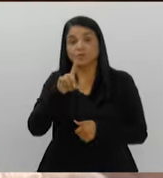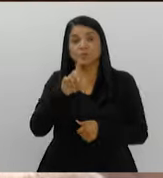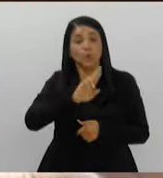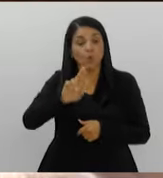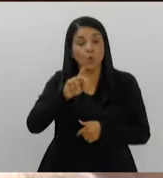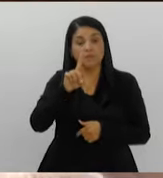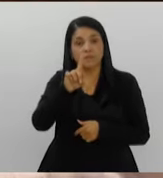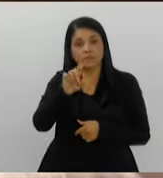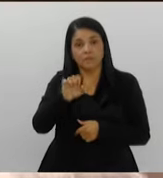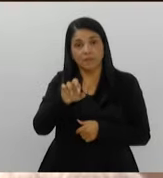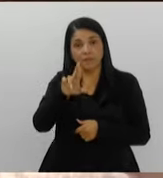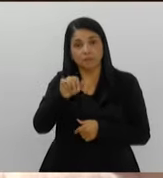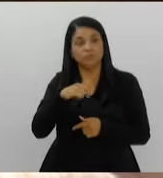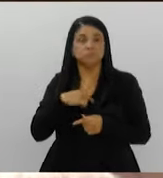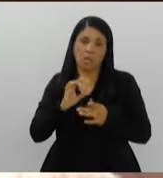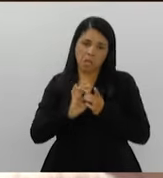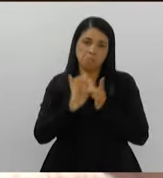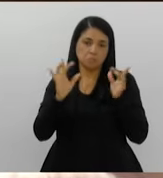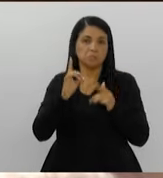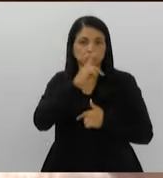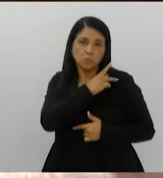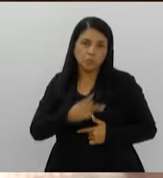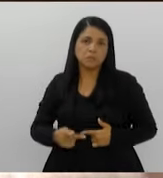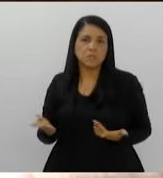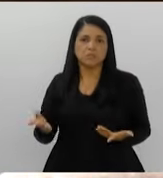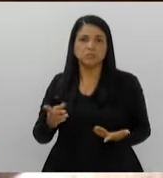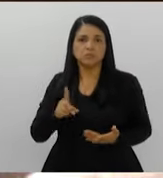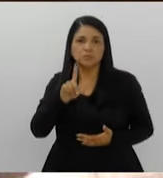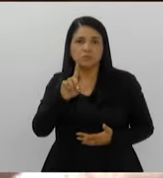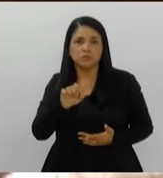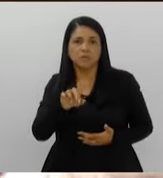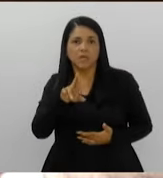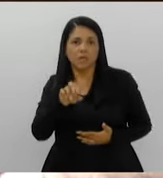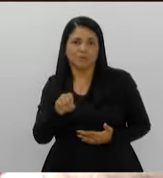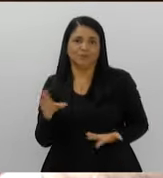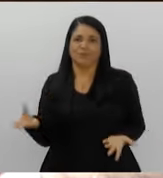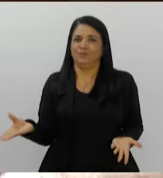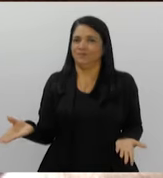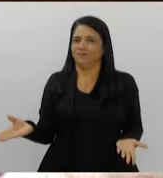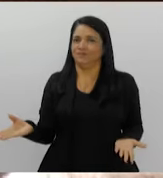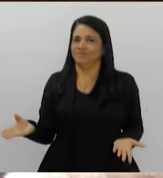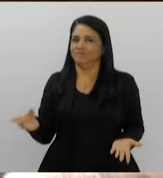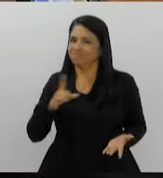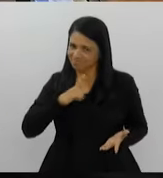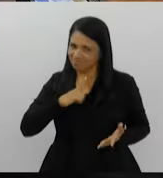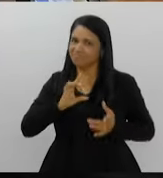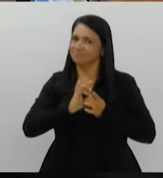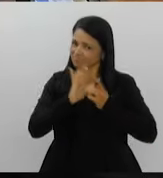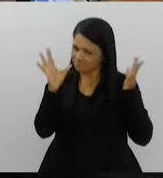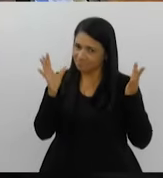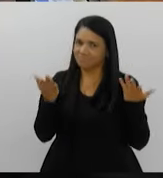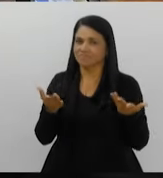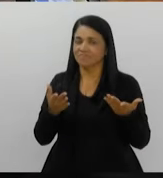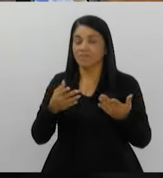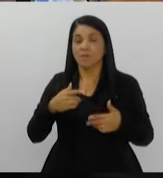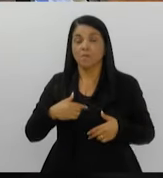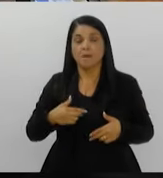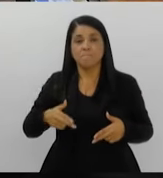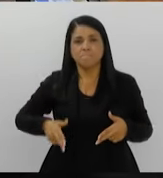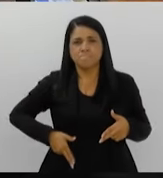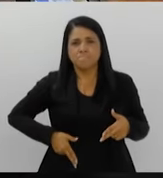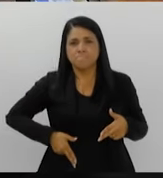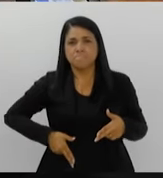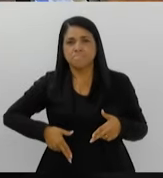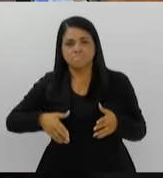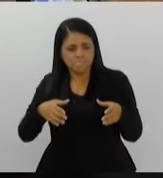isso tem autorização do presidente do DETRO, porra. Isso tem autorização do presidente do DETRO. Uma máfia